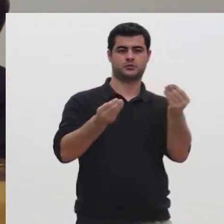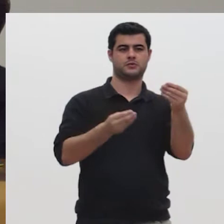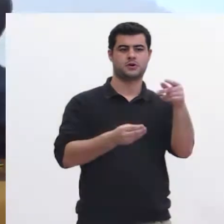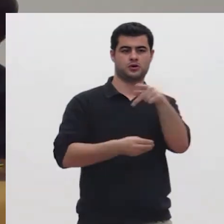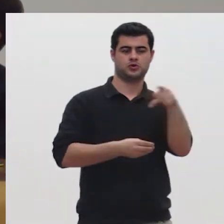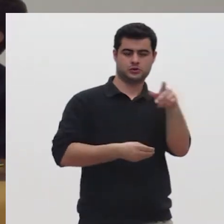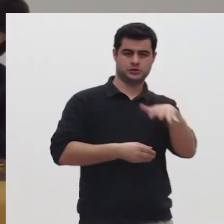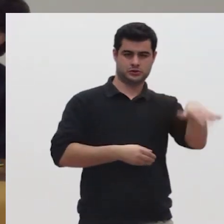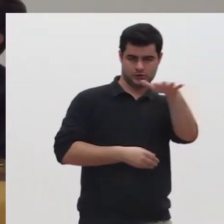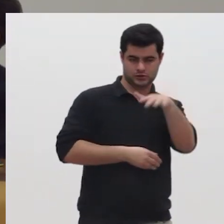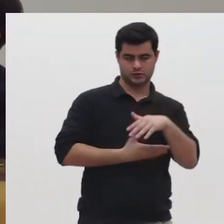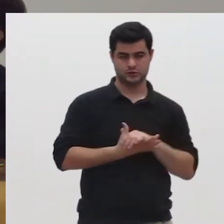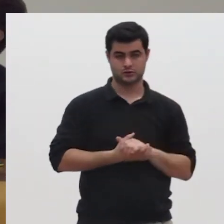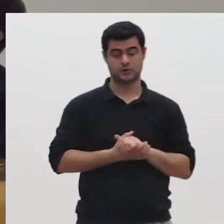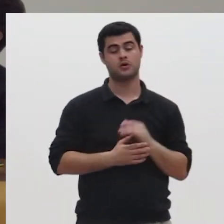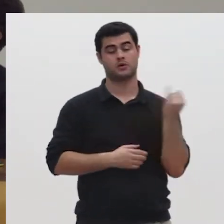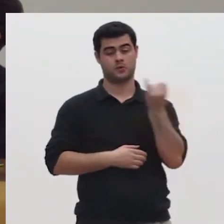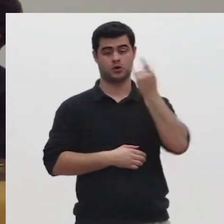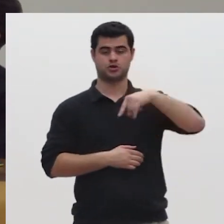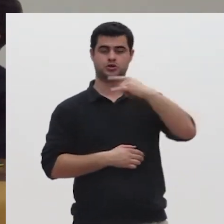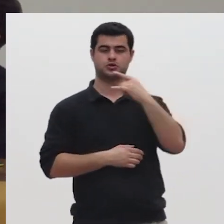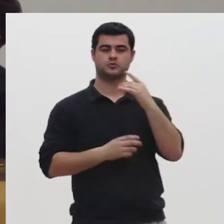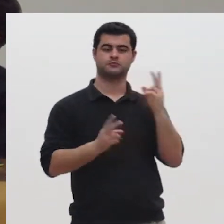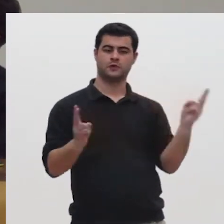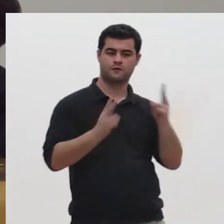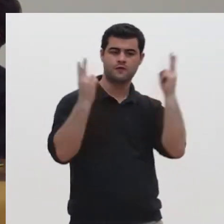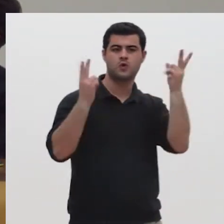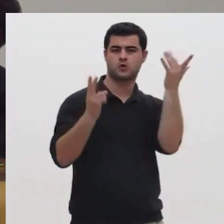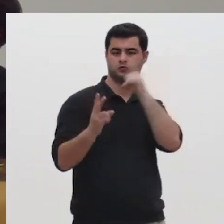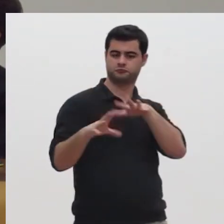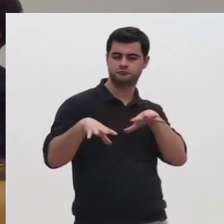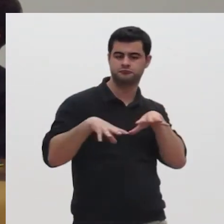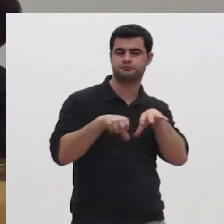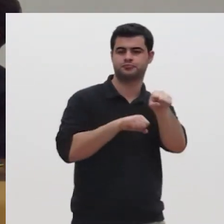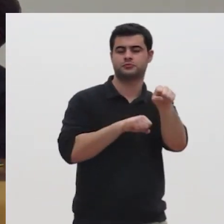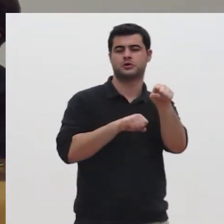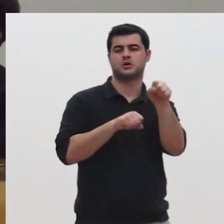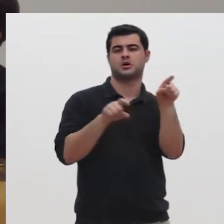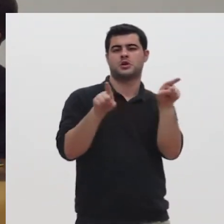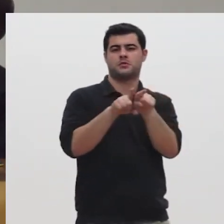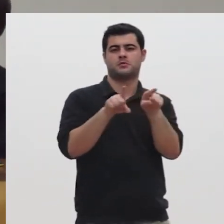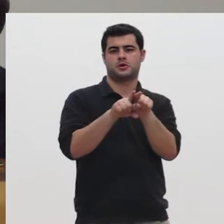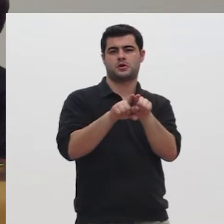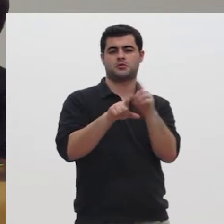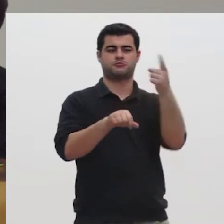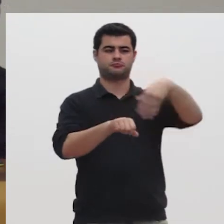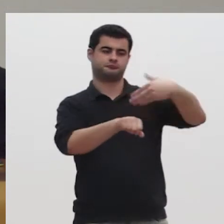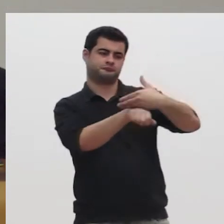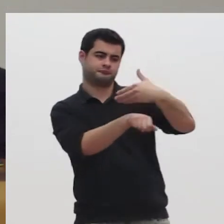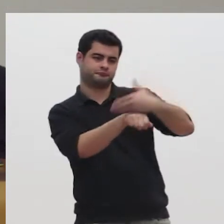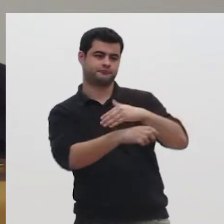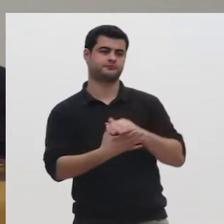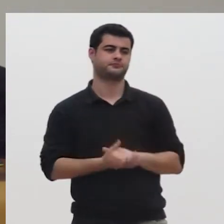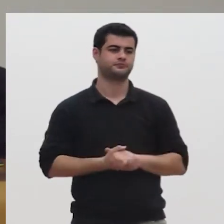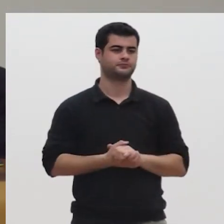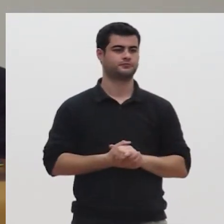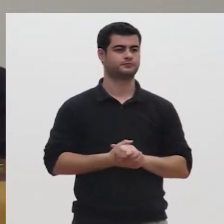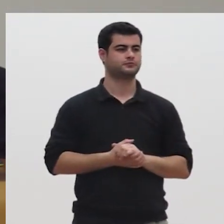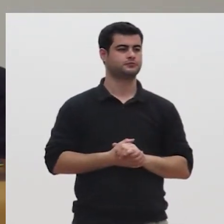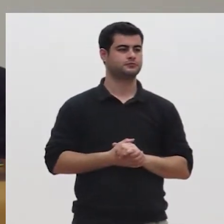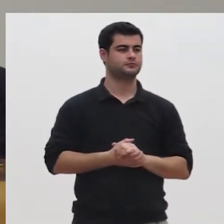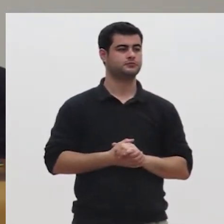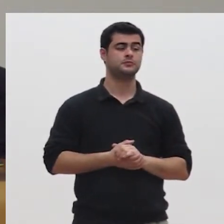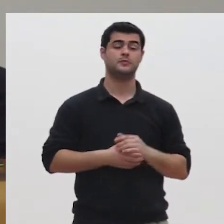importante, portanto, que nós valorizemos essa conquista com o nosso voto e com a participação. Dizer que esse é um momento para discutir,